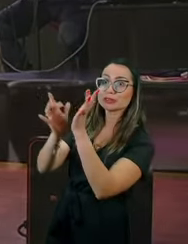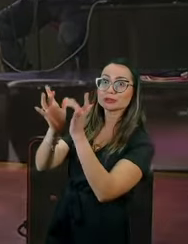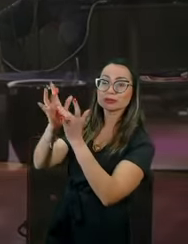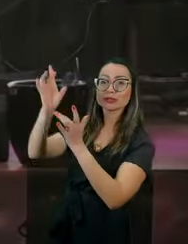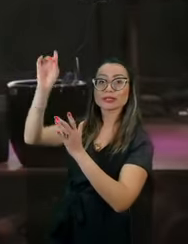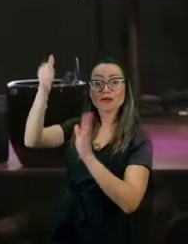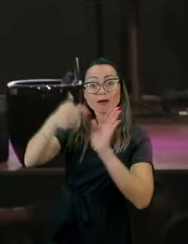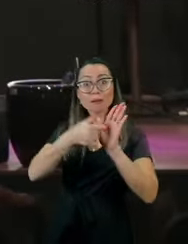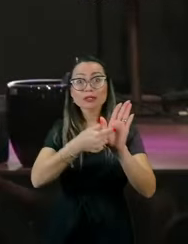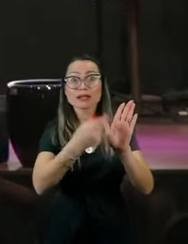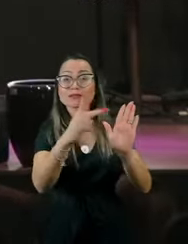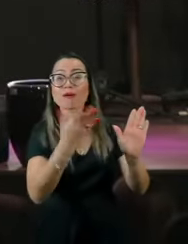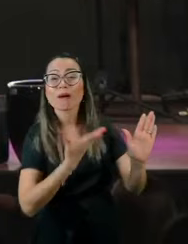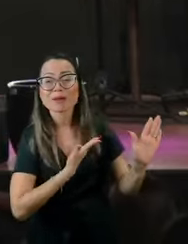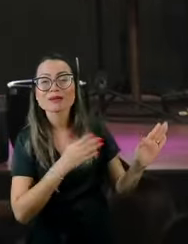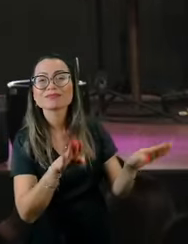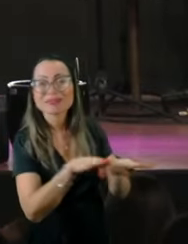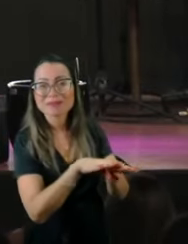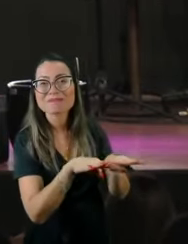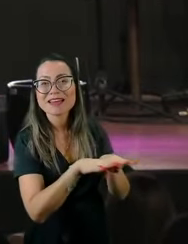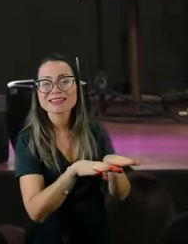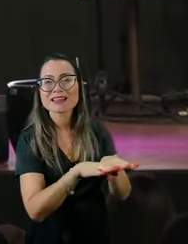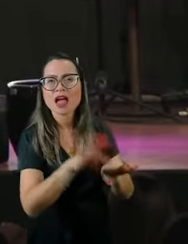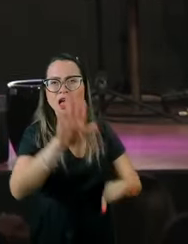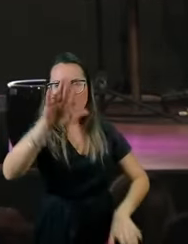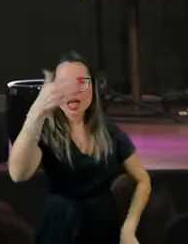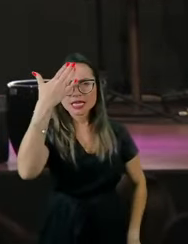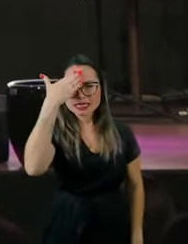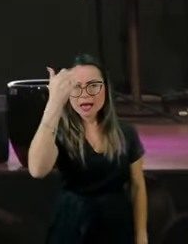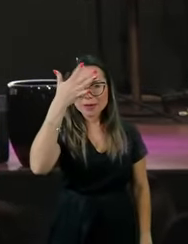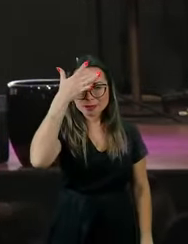escondidas que ninguém quer, que ninguém... Jesus vai e te conecta com ela.